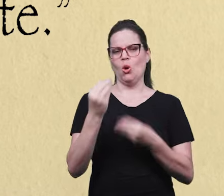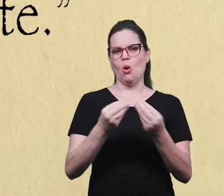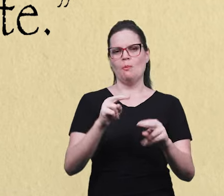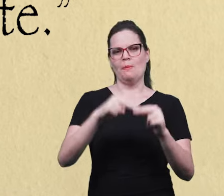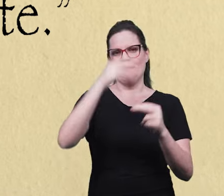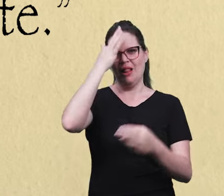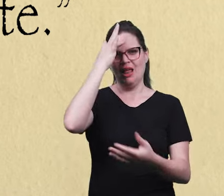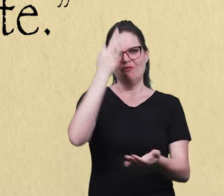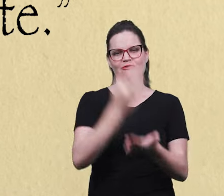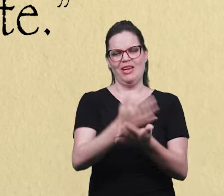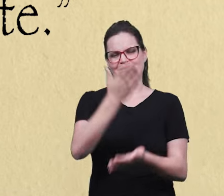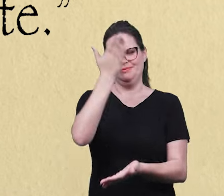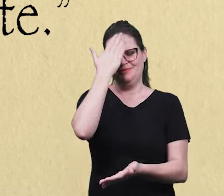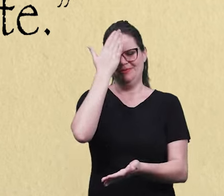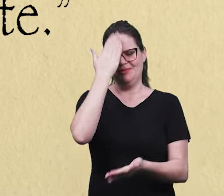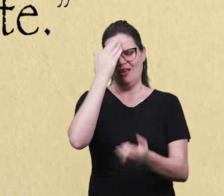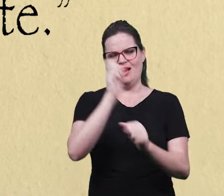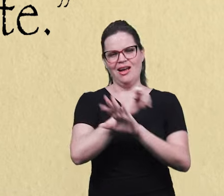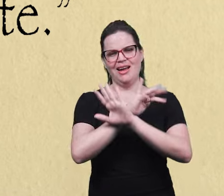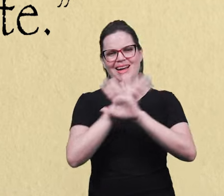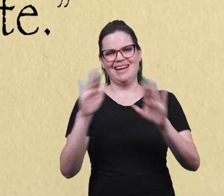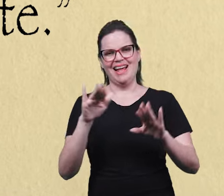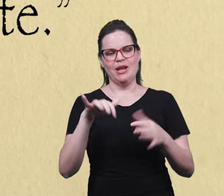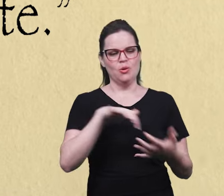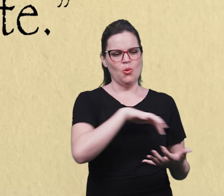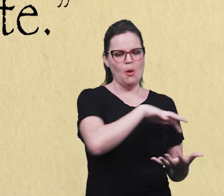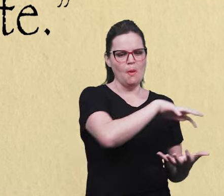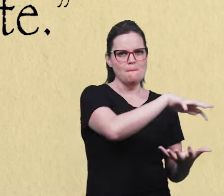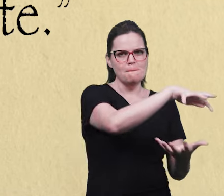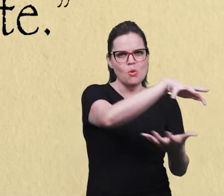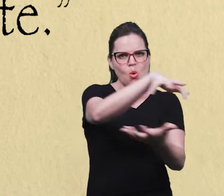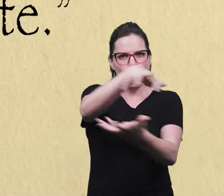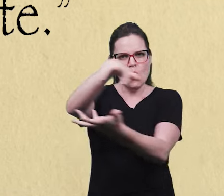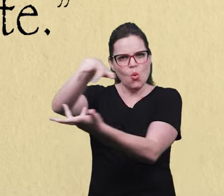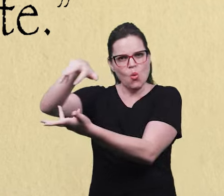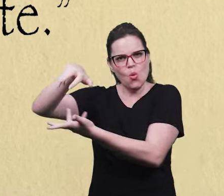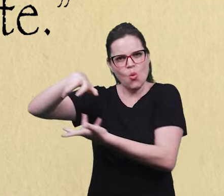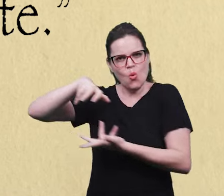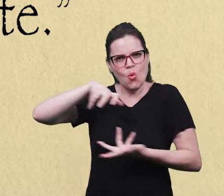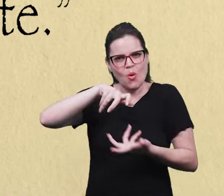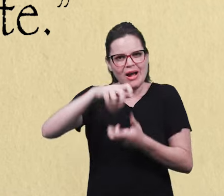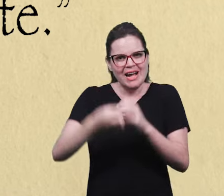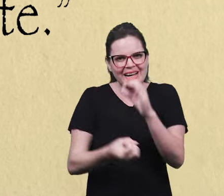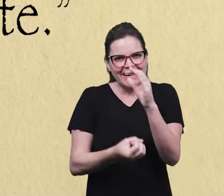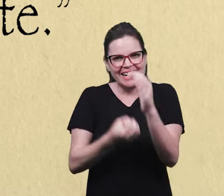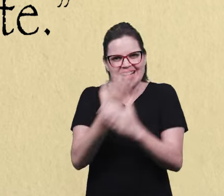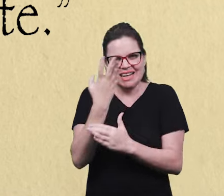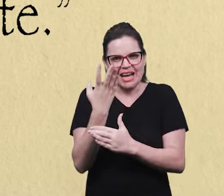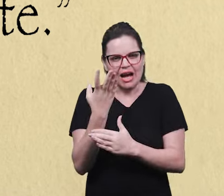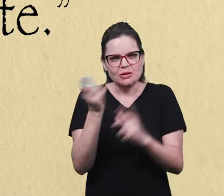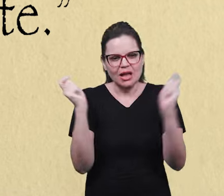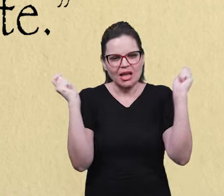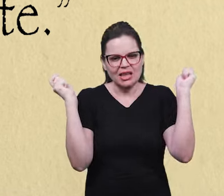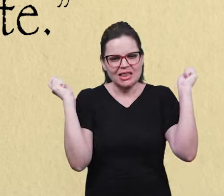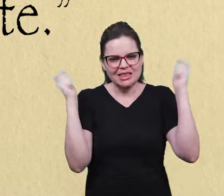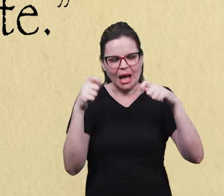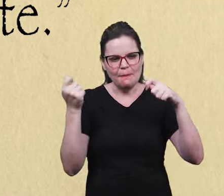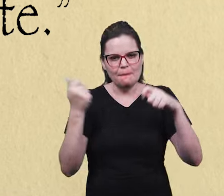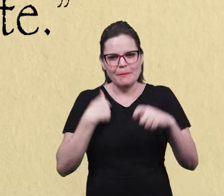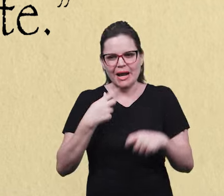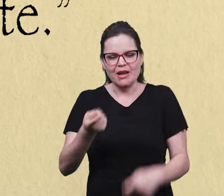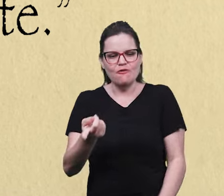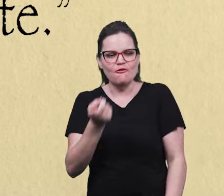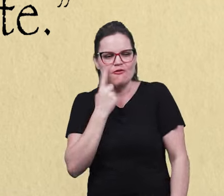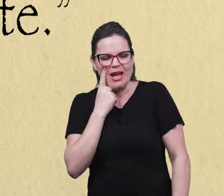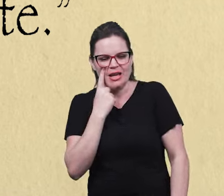foram criados, né, pela palavra de Deus, que é o verbo, a palavra de Deus, o verbo. Eles foram criados de maneira que tudo aquilo que se